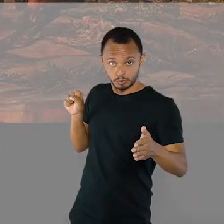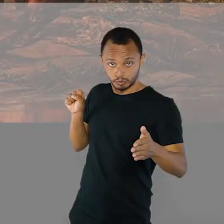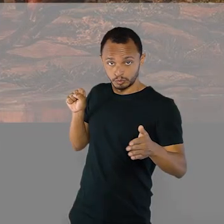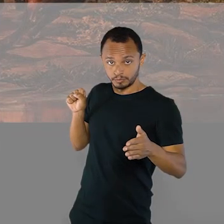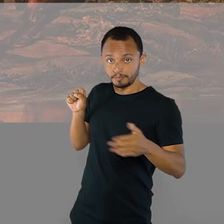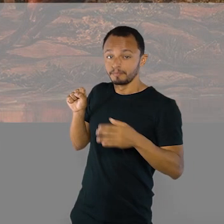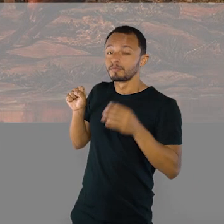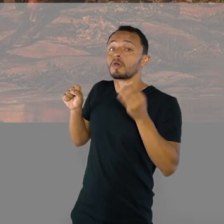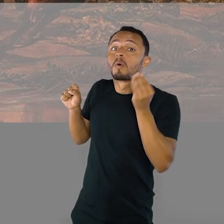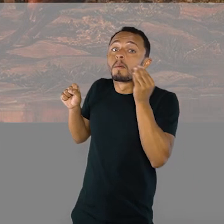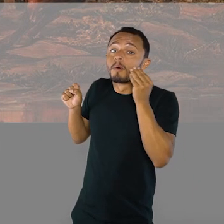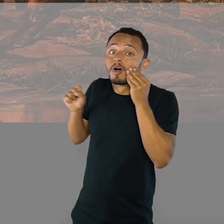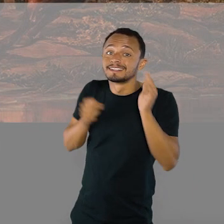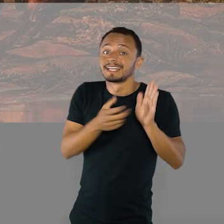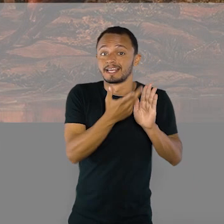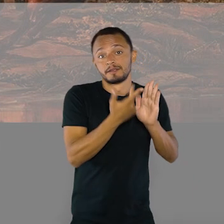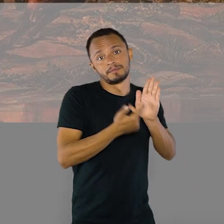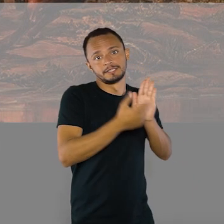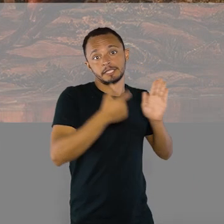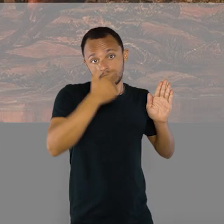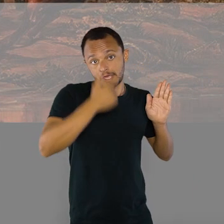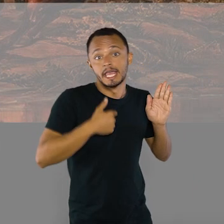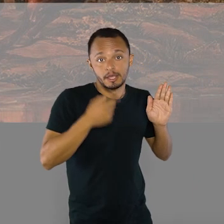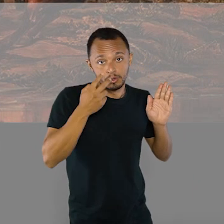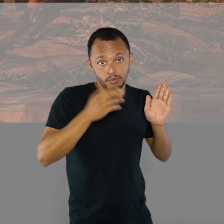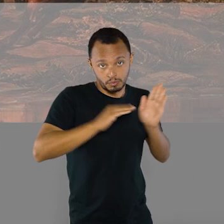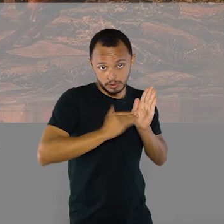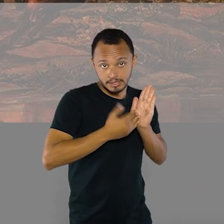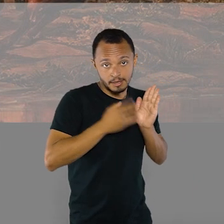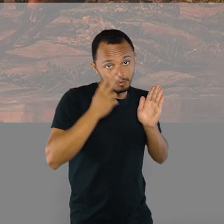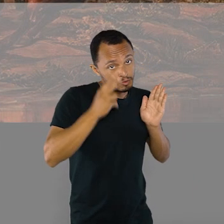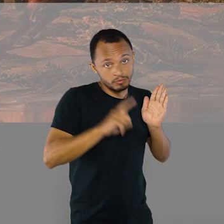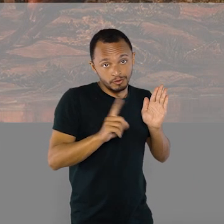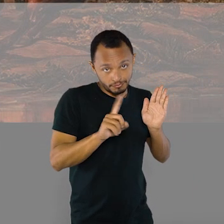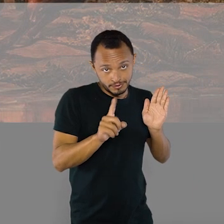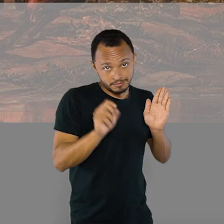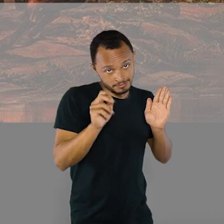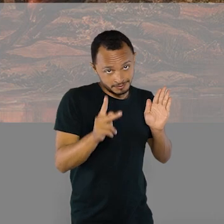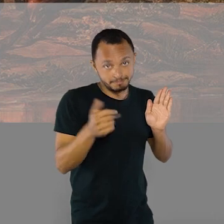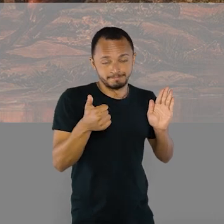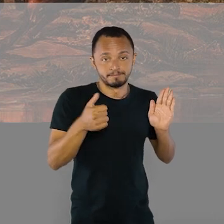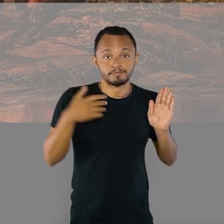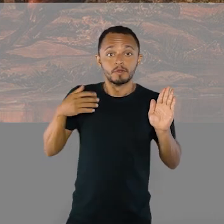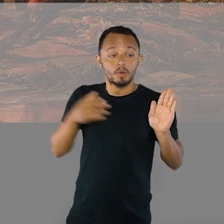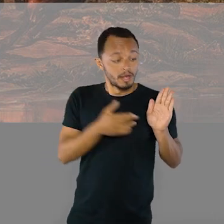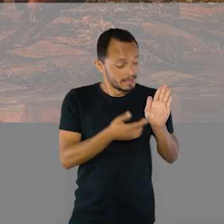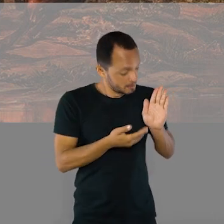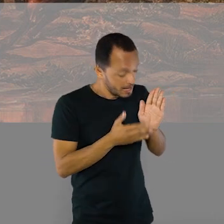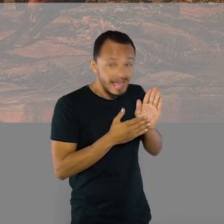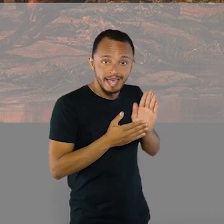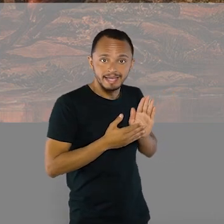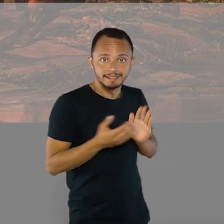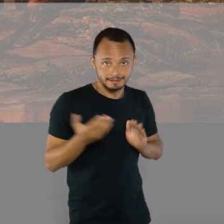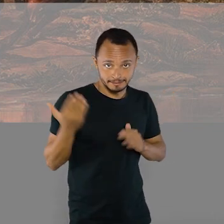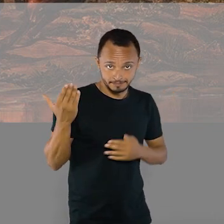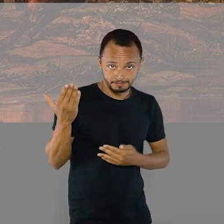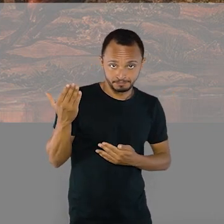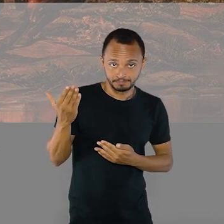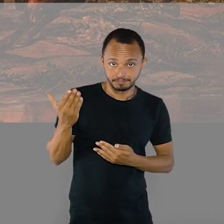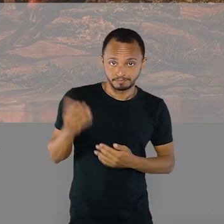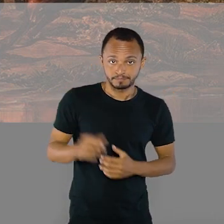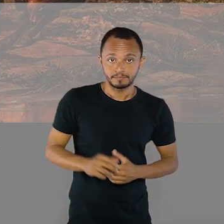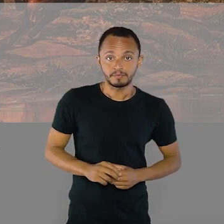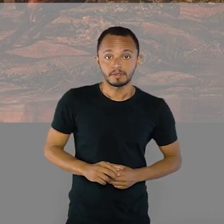primeira imagem... Então, vocês vão ver que essa é uma imagem construída durante o Segundo